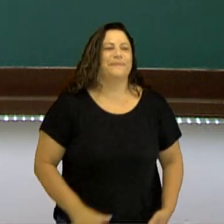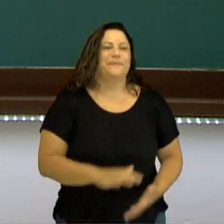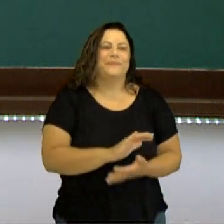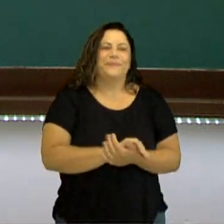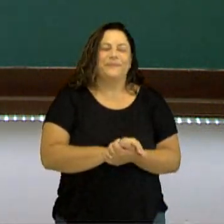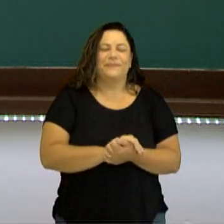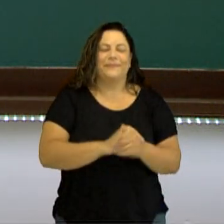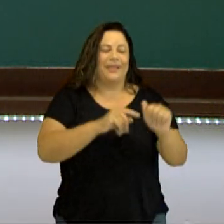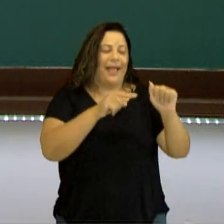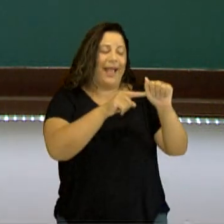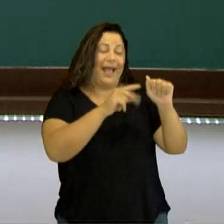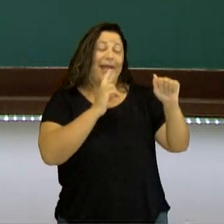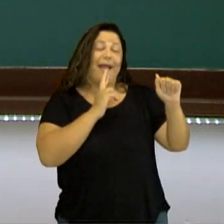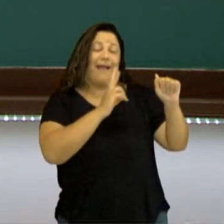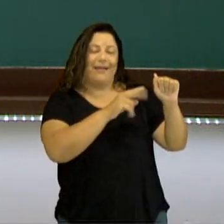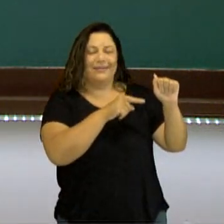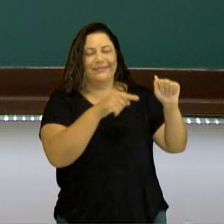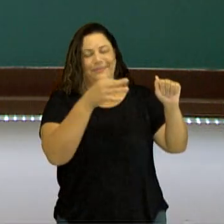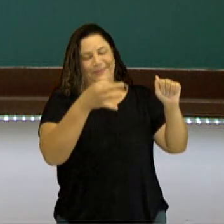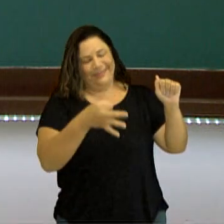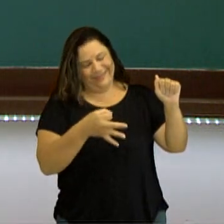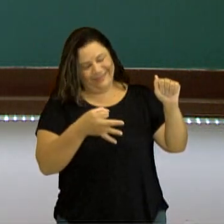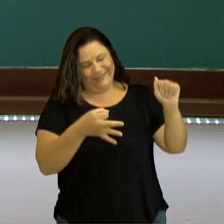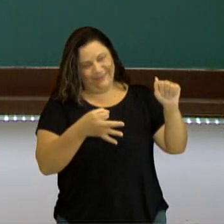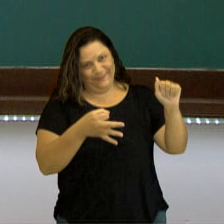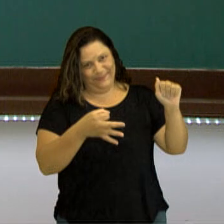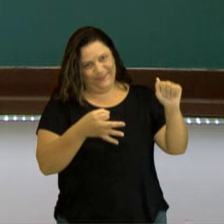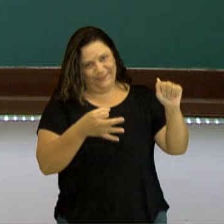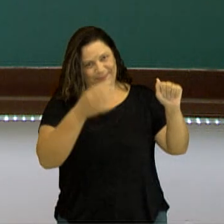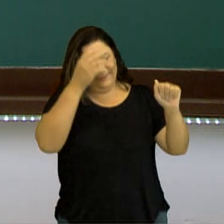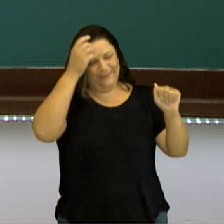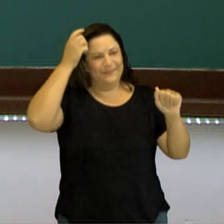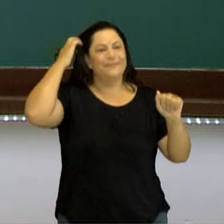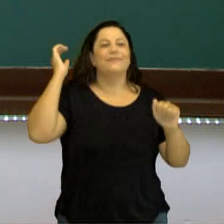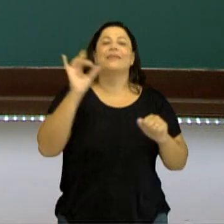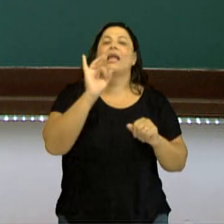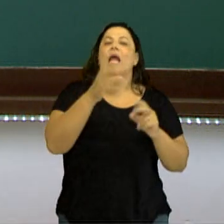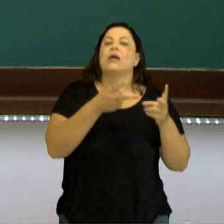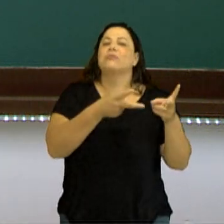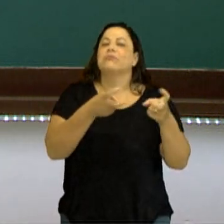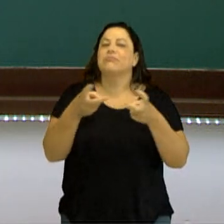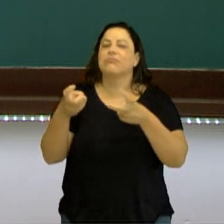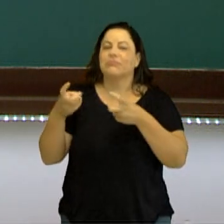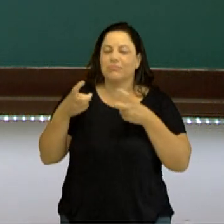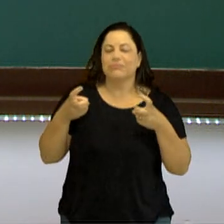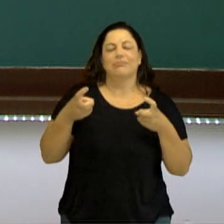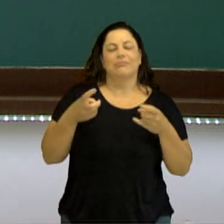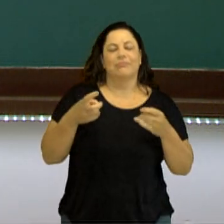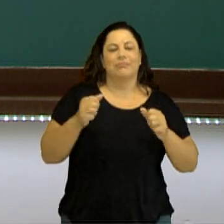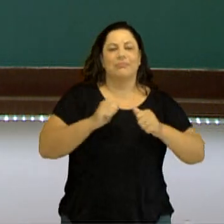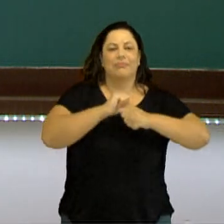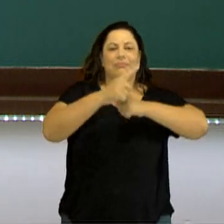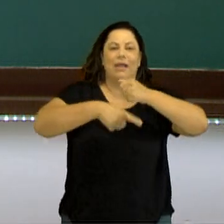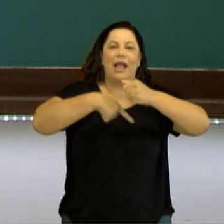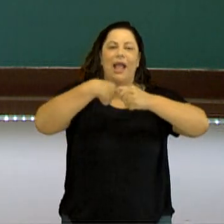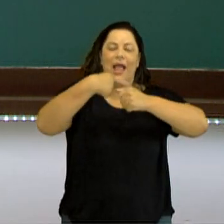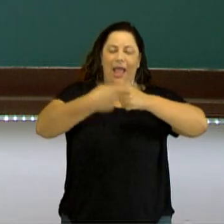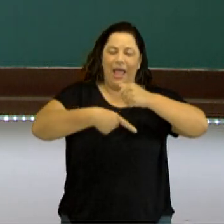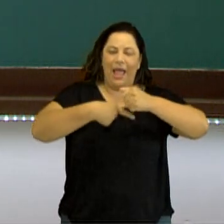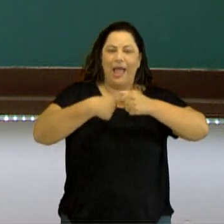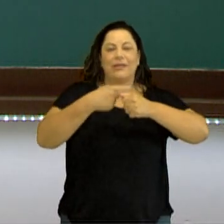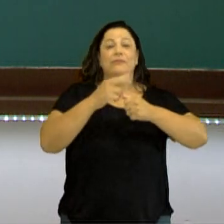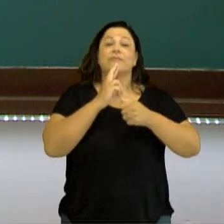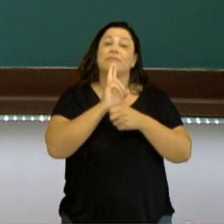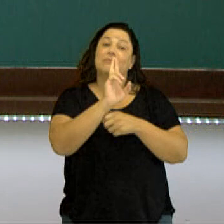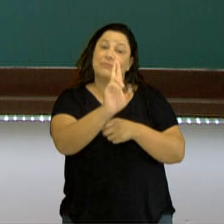ó, quem colocou a alternativa A acertou, beleza? É só observar o átomo e responder. E saber identificar onde